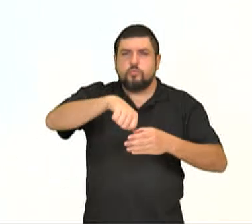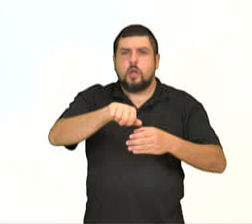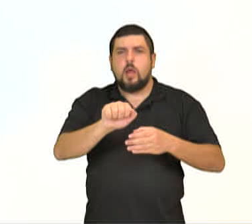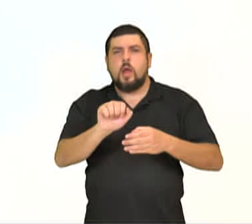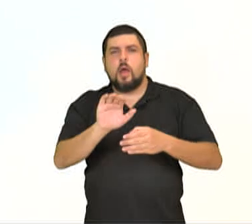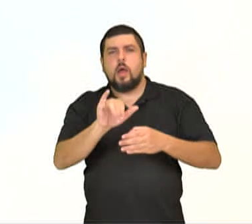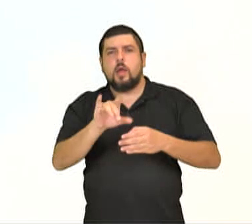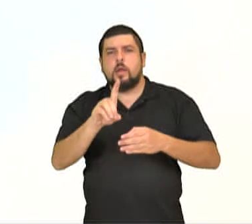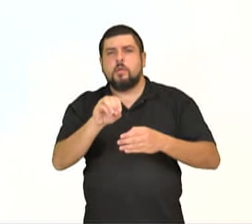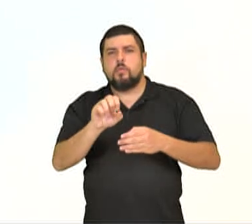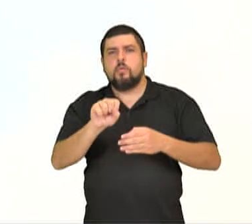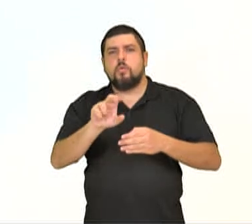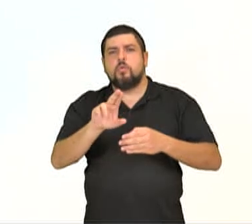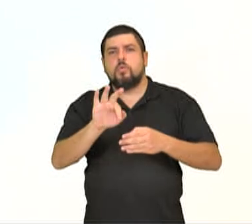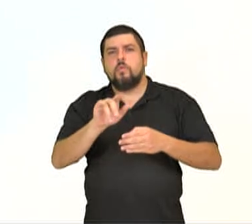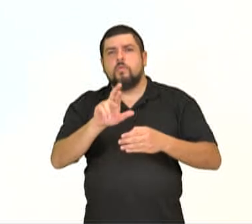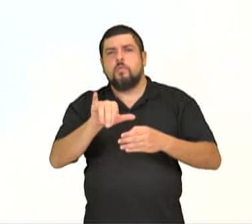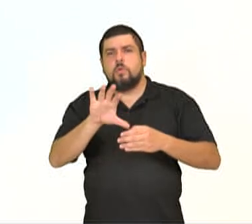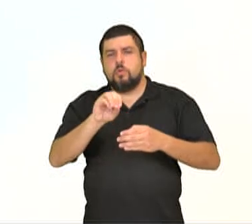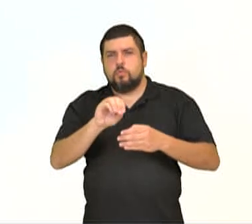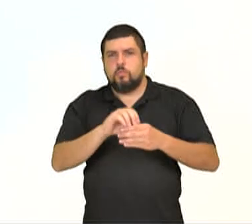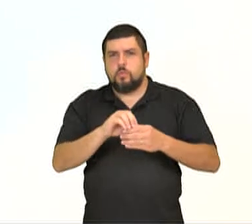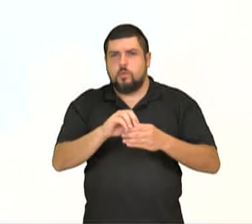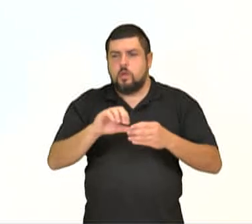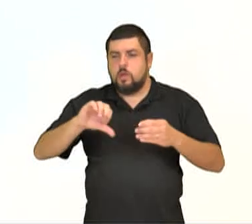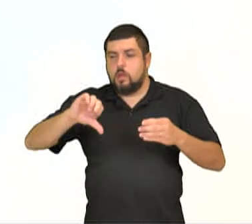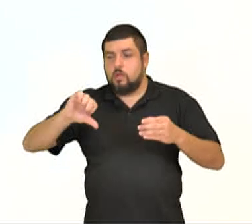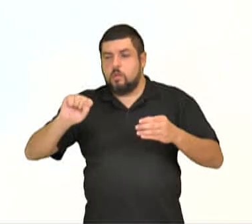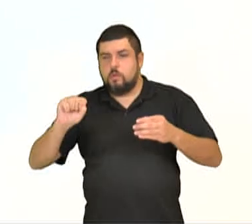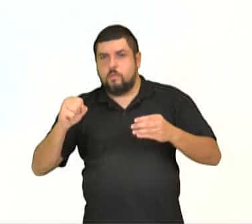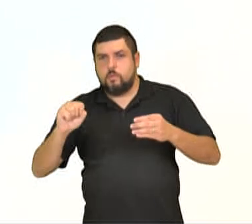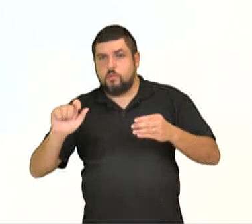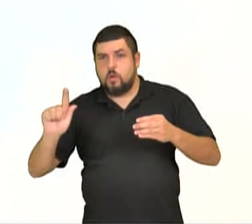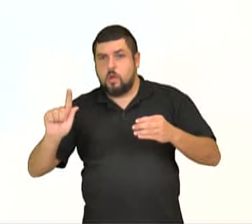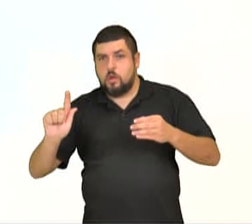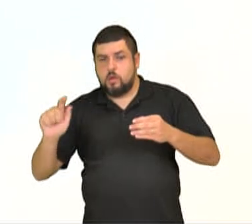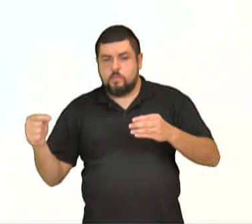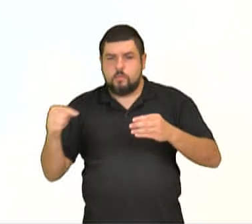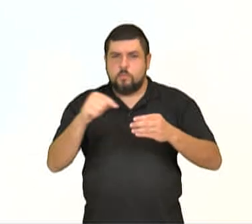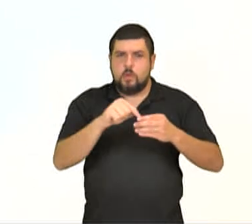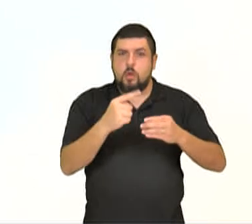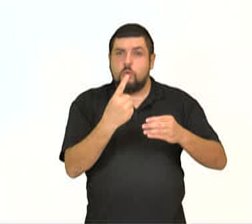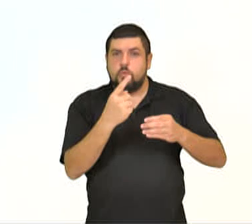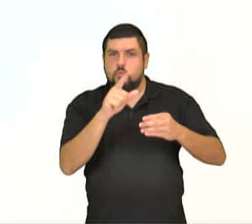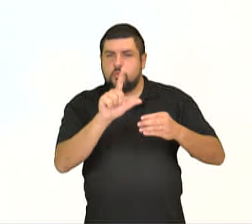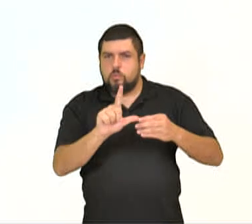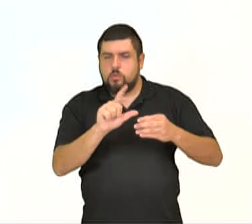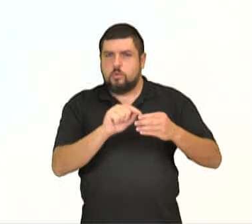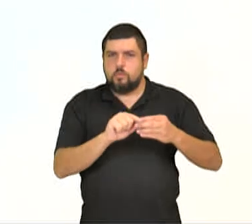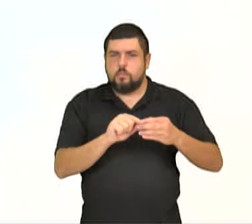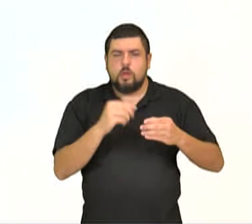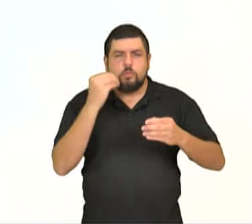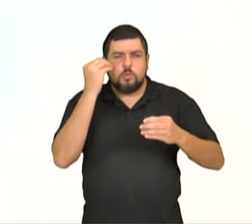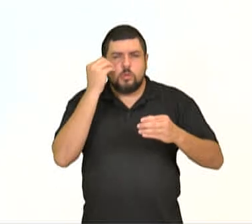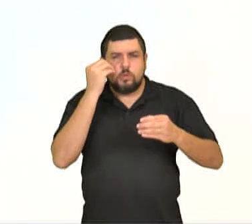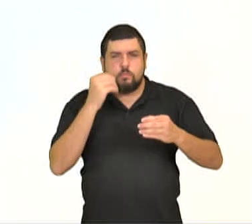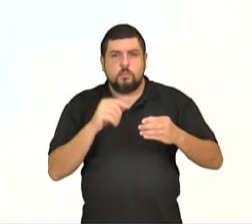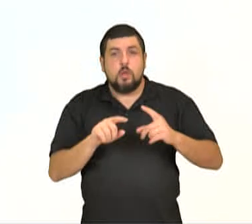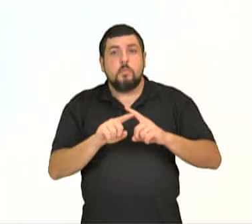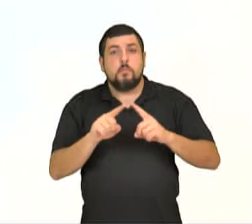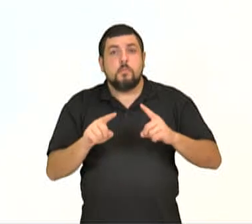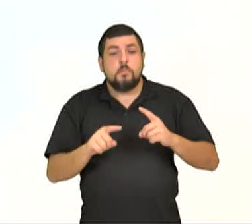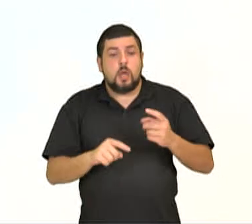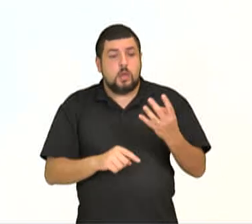tenha concentração de 98 gramas por litro, para realizar um experimento. Mas ele possui 4 litros